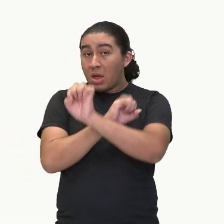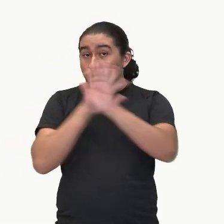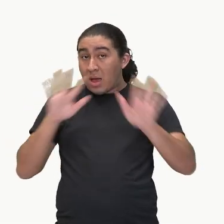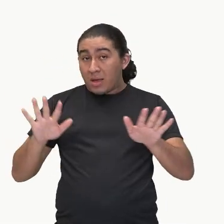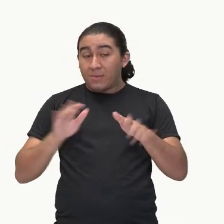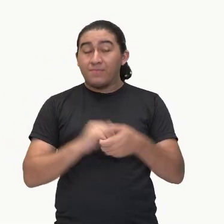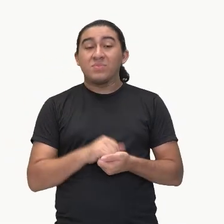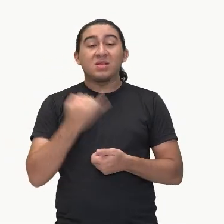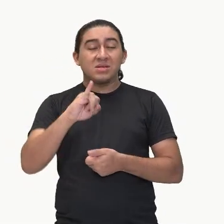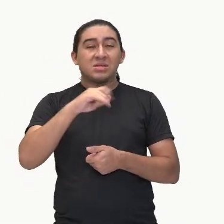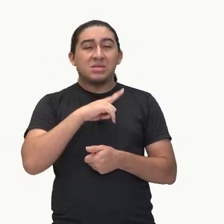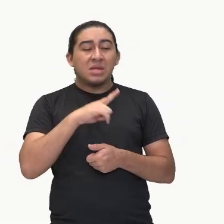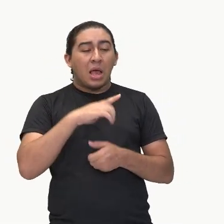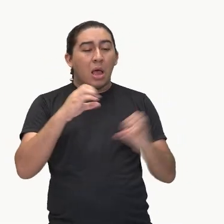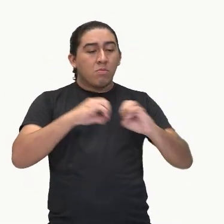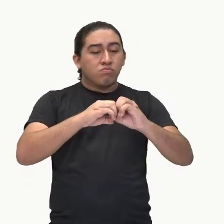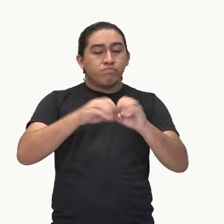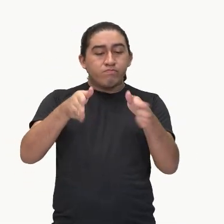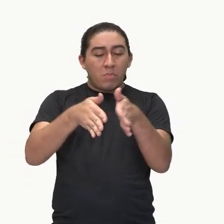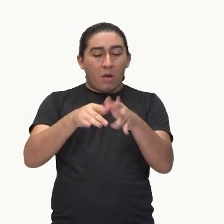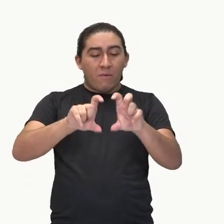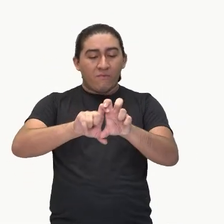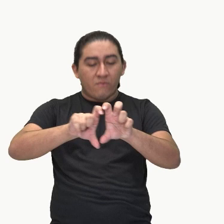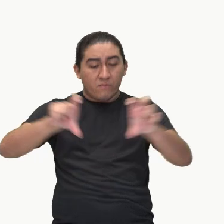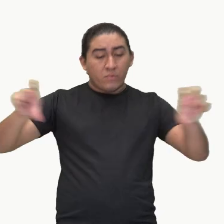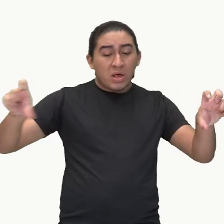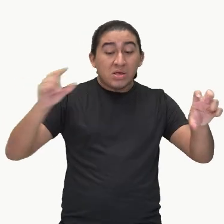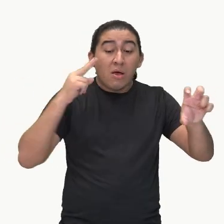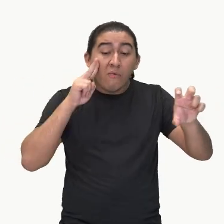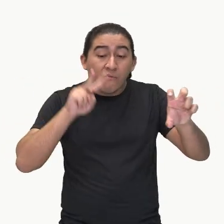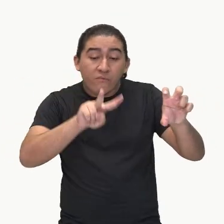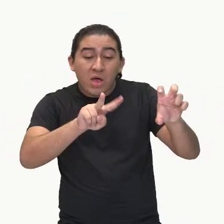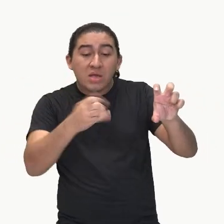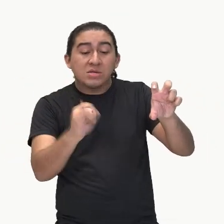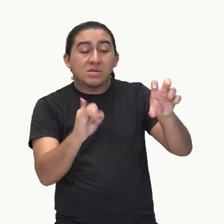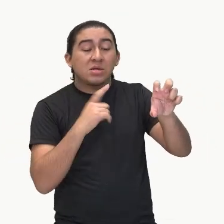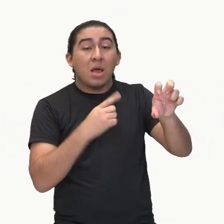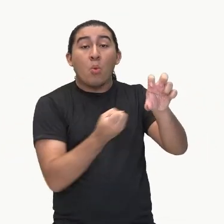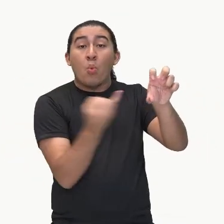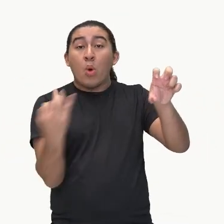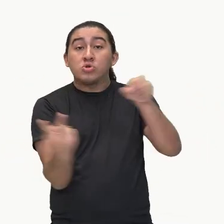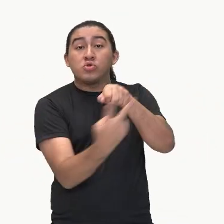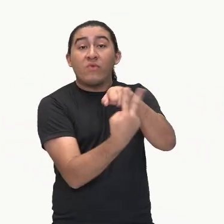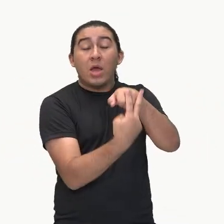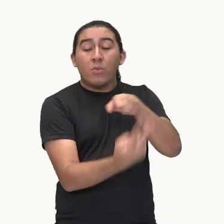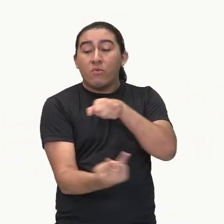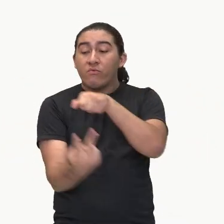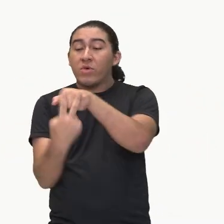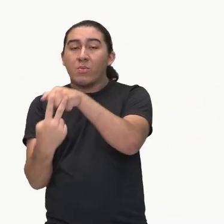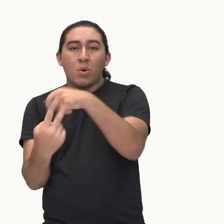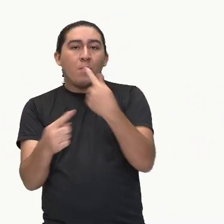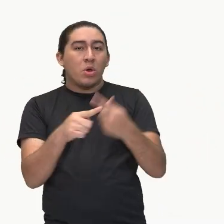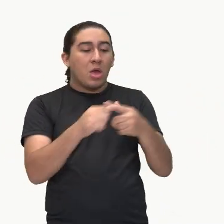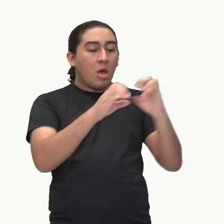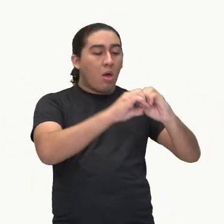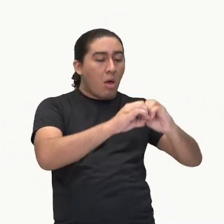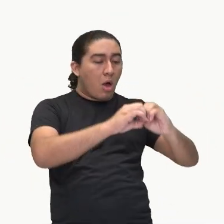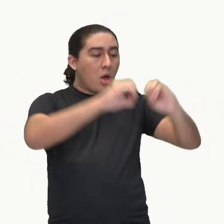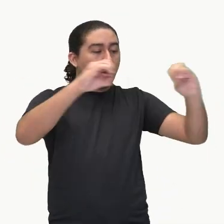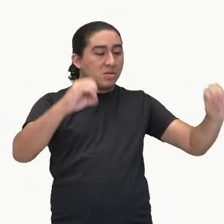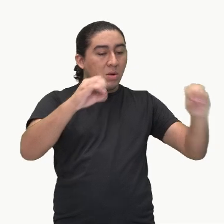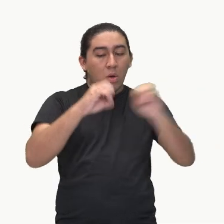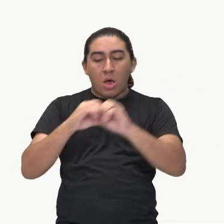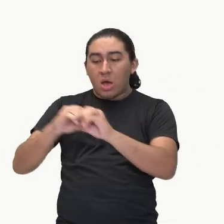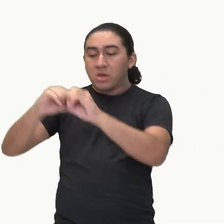estiverem diante do período, já confere lá quantas formas verbais você tem, porque a quantidade de orações é